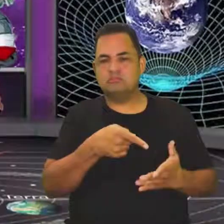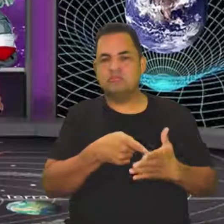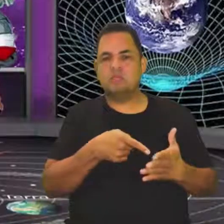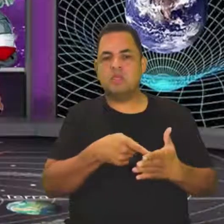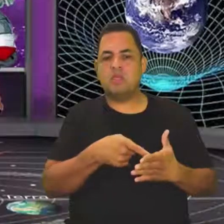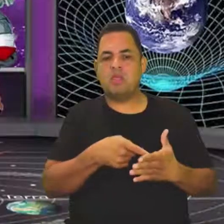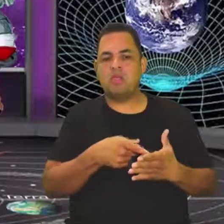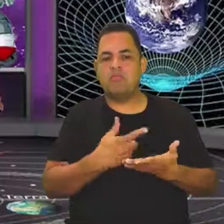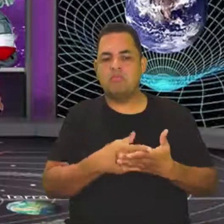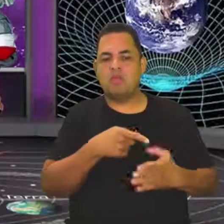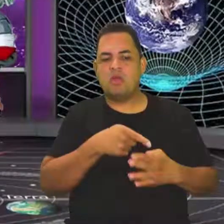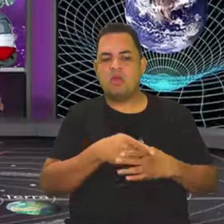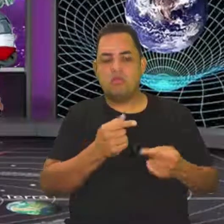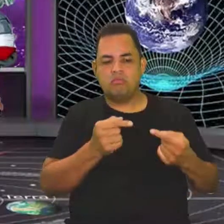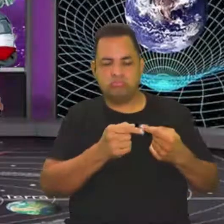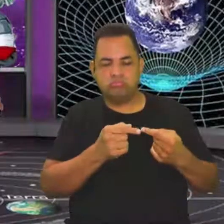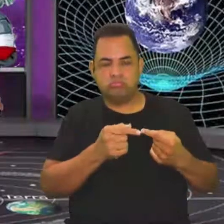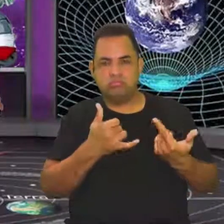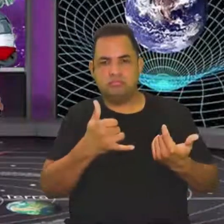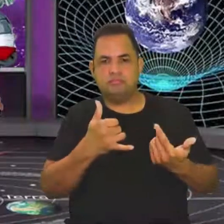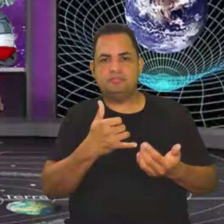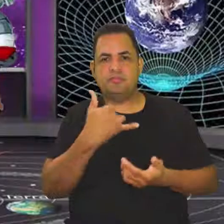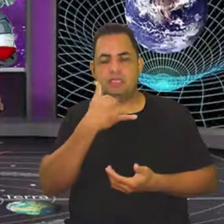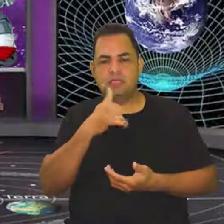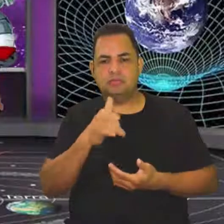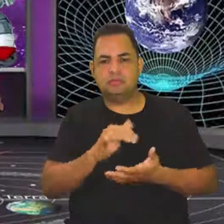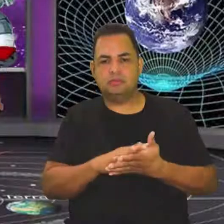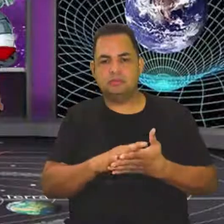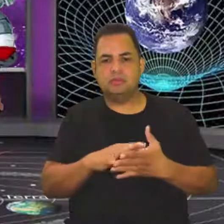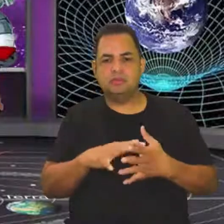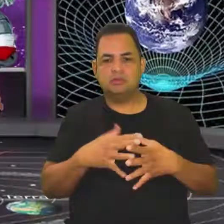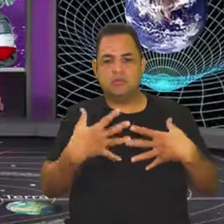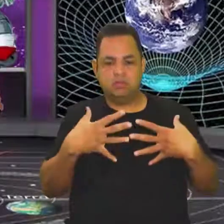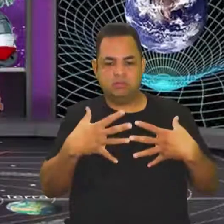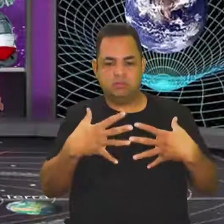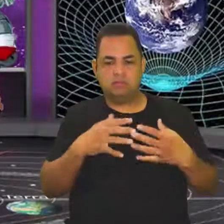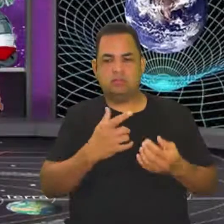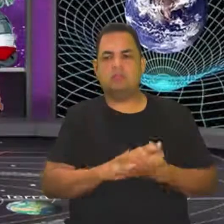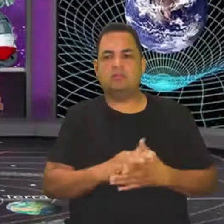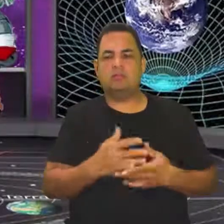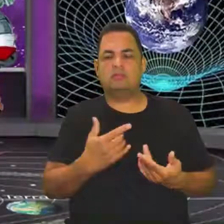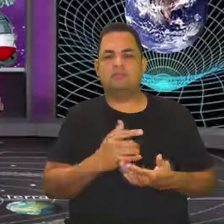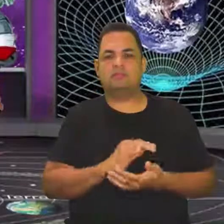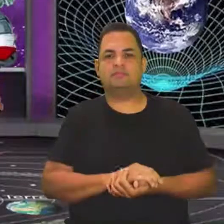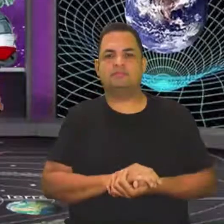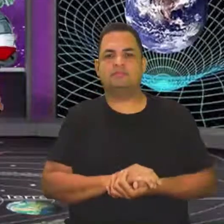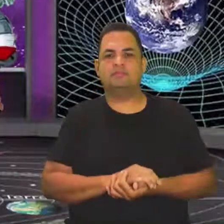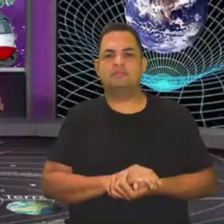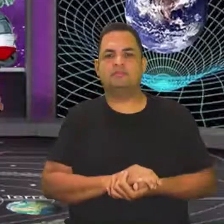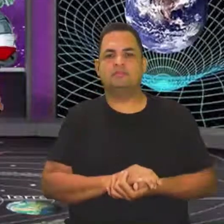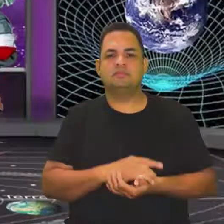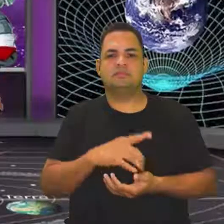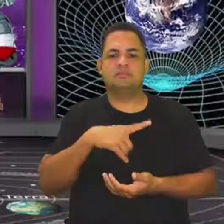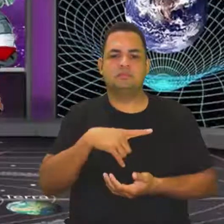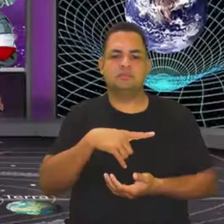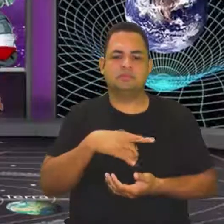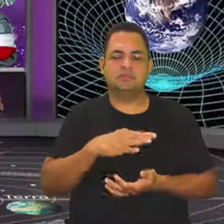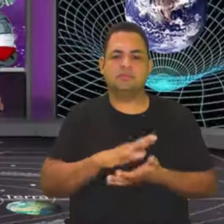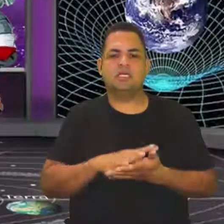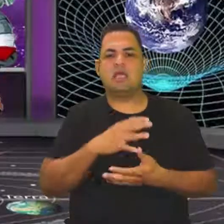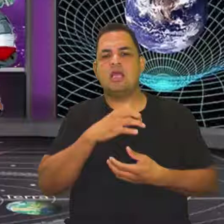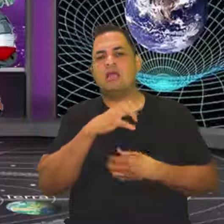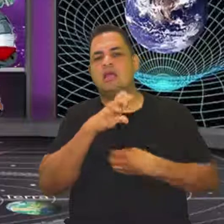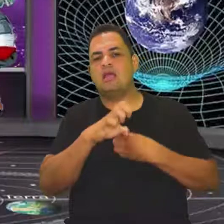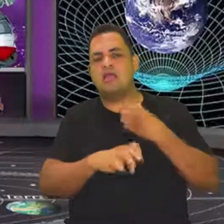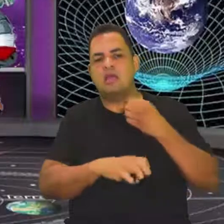condutor. Se você pegar em outra pessoa pega choque, então você é um condutor. Existem sais minerais no seu corpo, elétrons livres e tudo